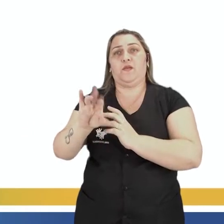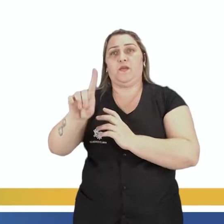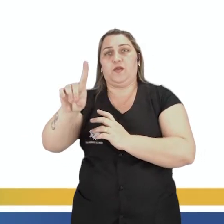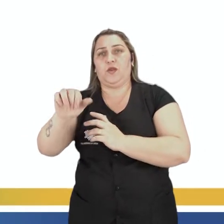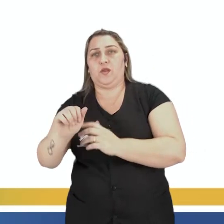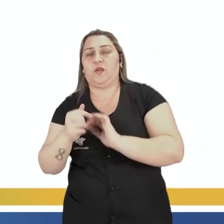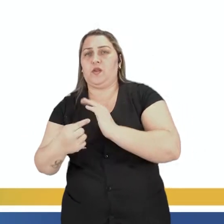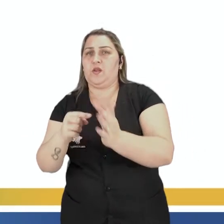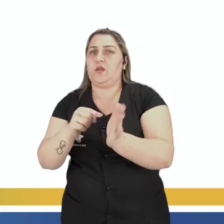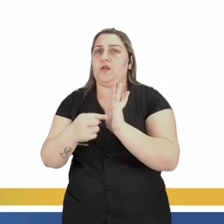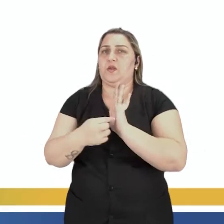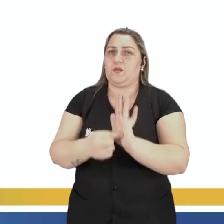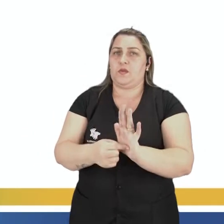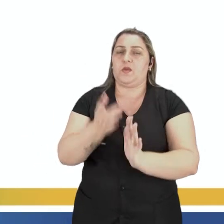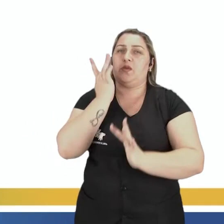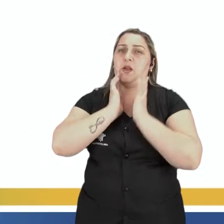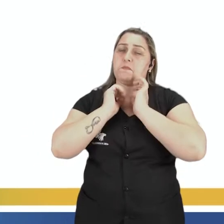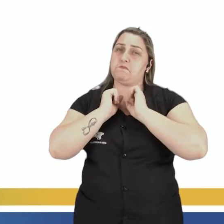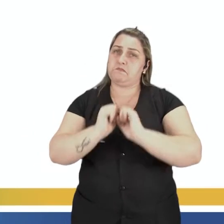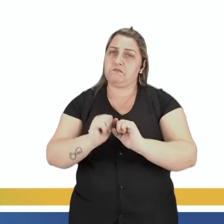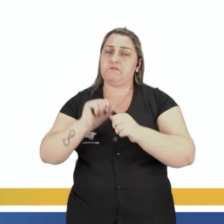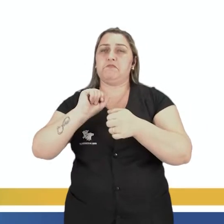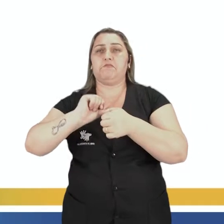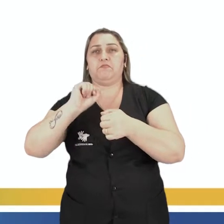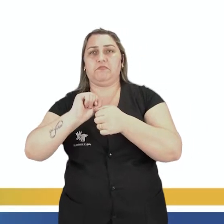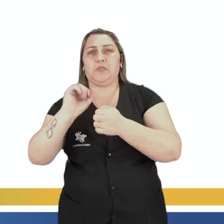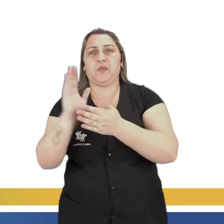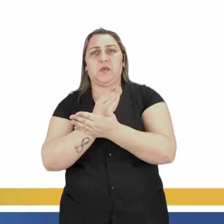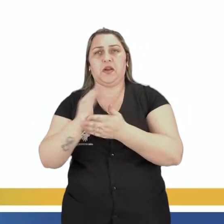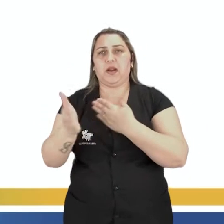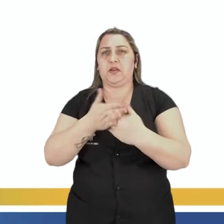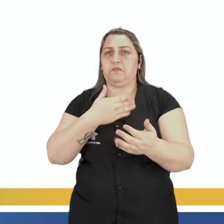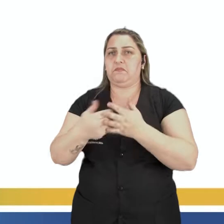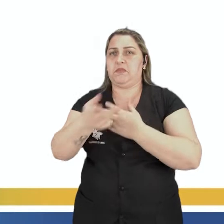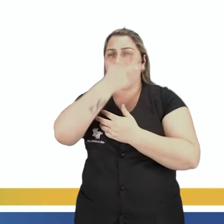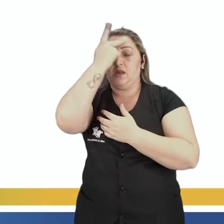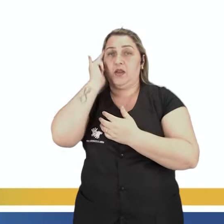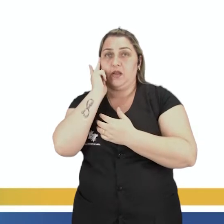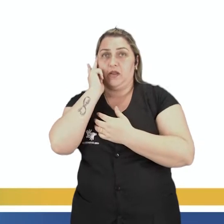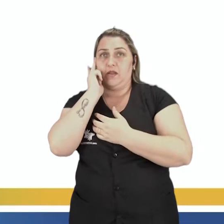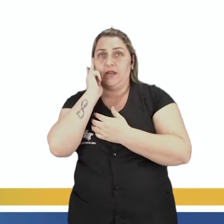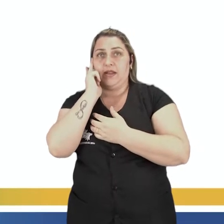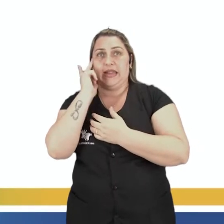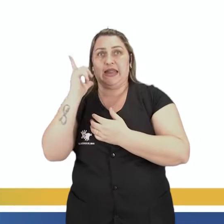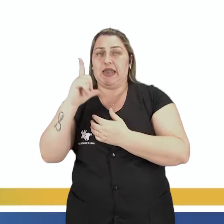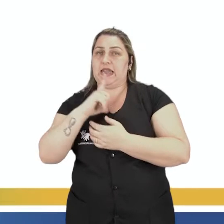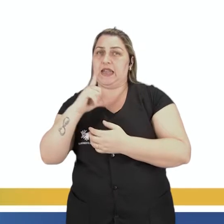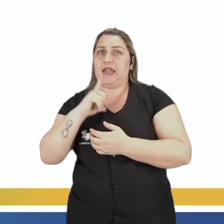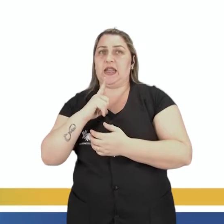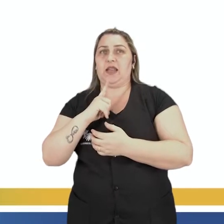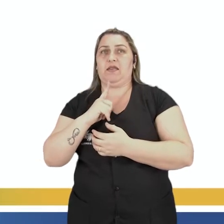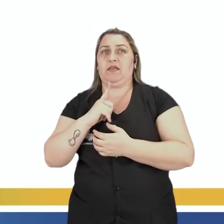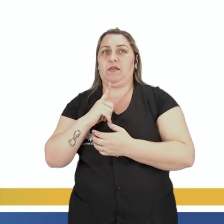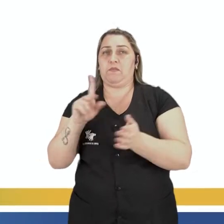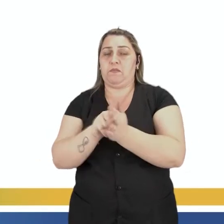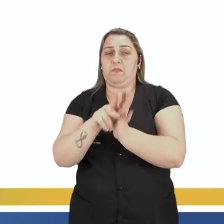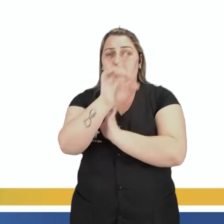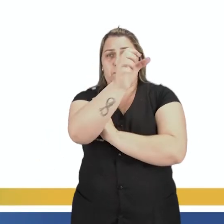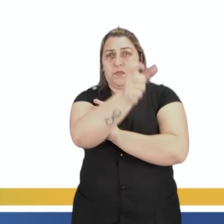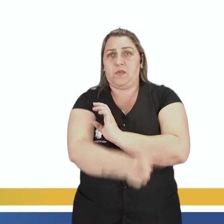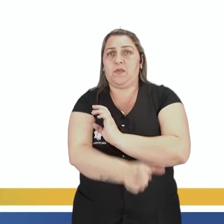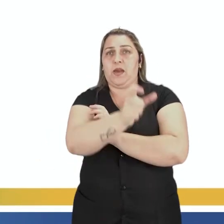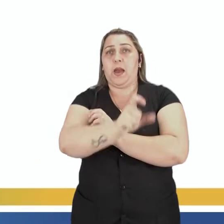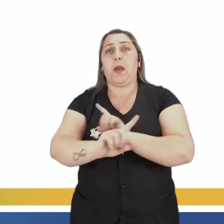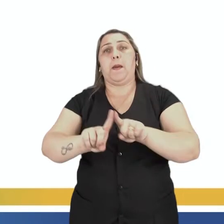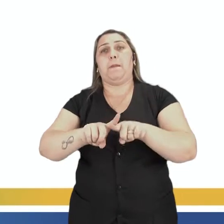nos mostram que o teatro pode ser feito por qualquer pessoa e não necessariamente tem algo a ver com ele, e que